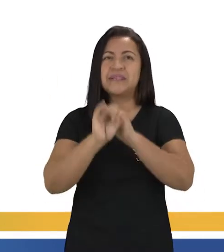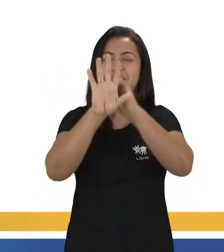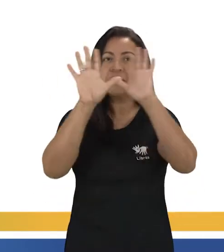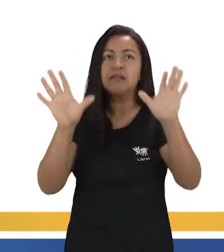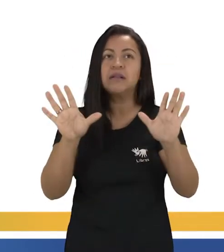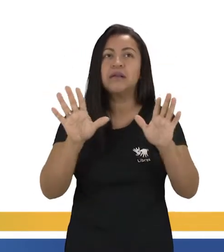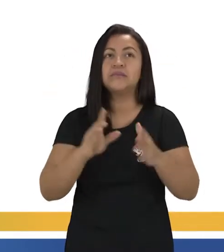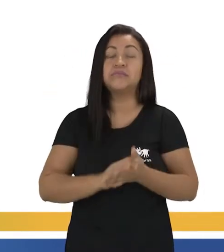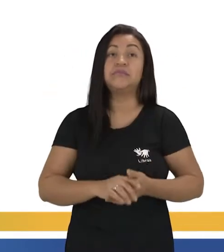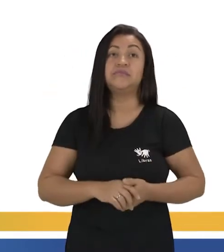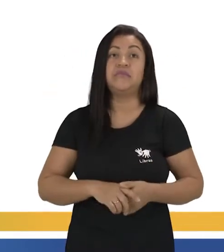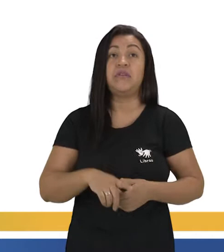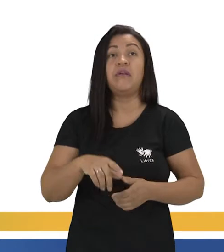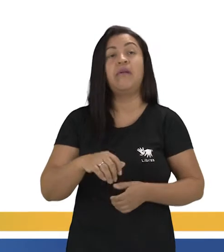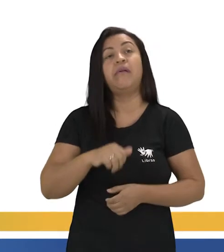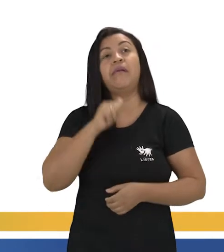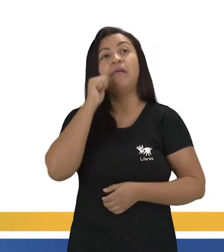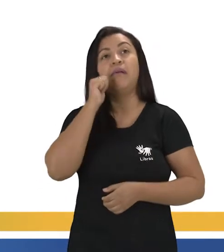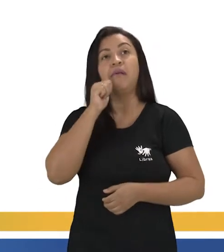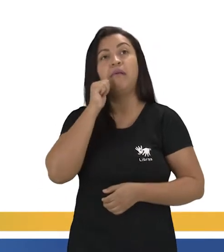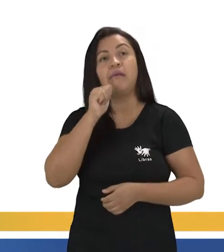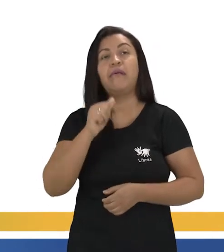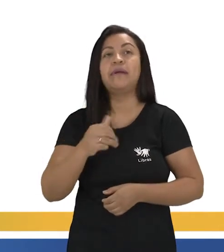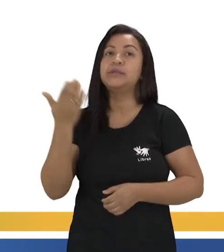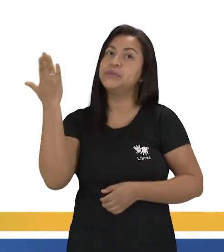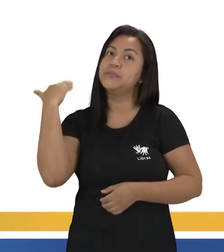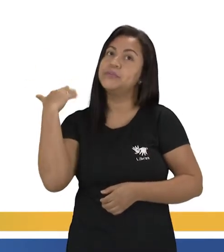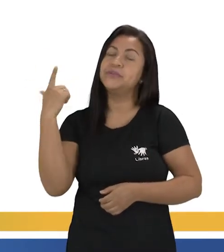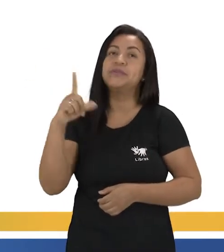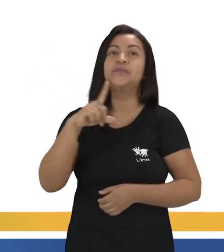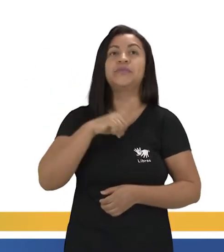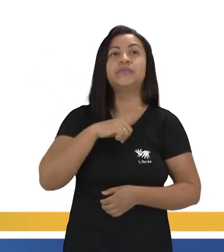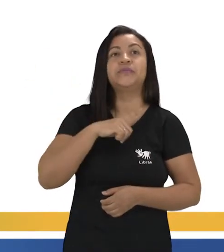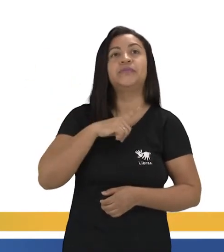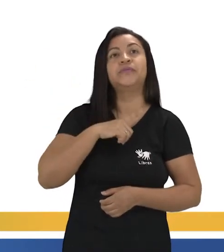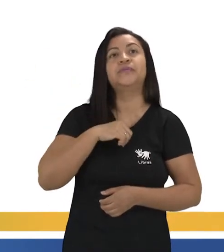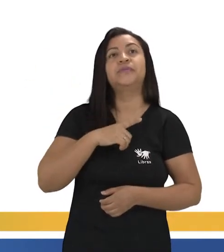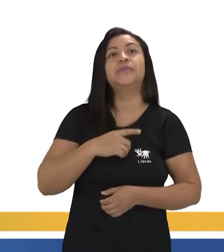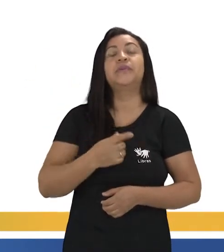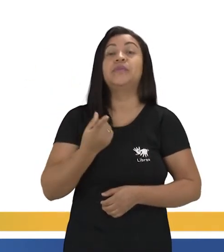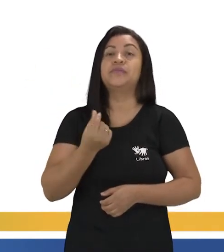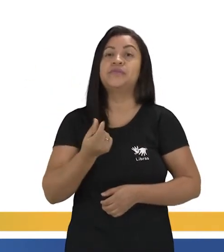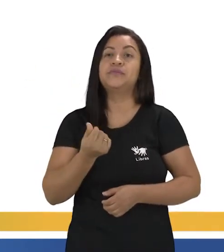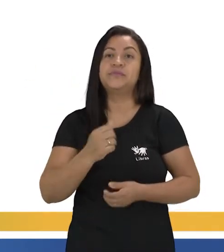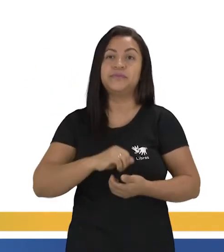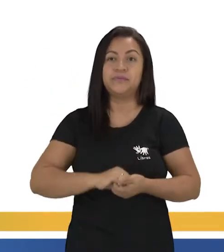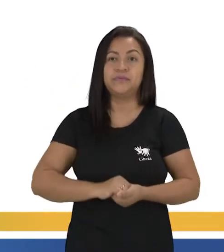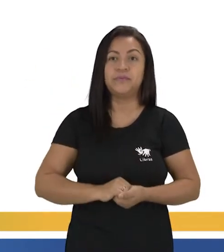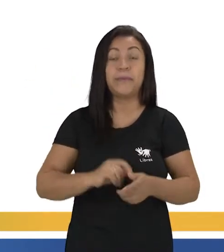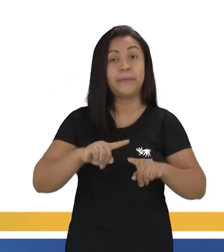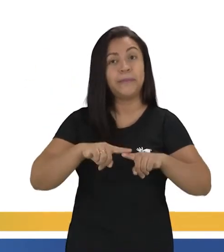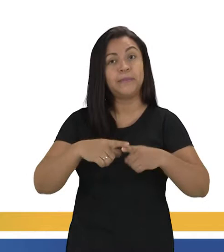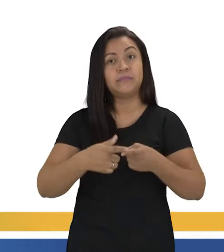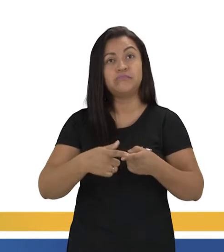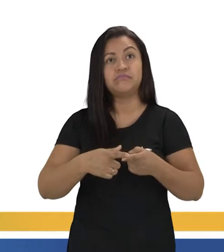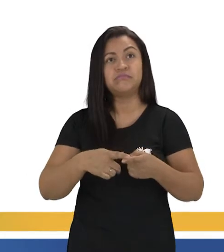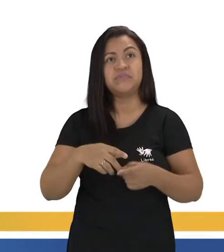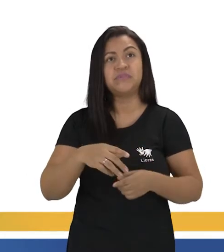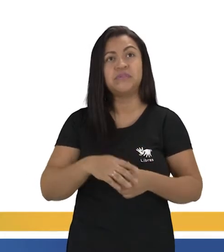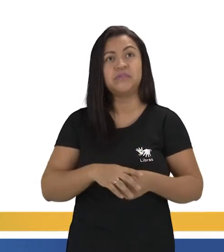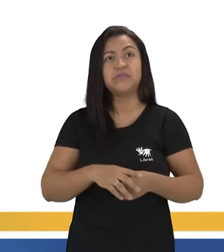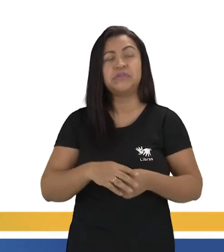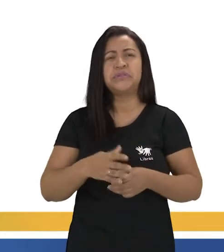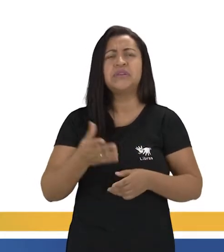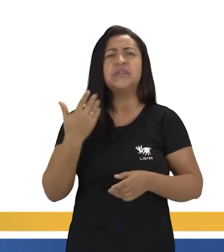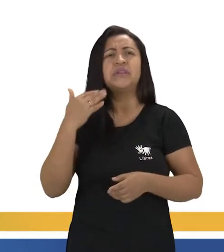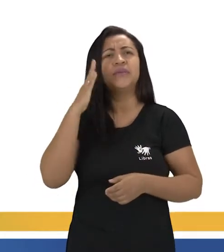muito dinheiro. Uma ação que aconteceu no passado, mas a gente entende que algo aconteceu antes dela ter ganhado muito dinheiro. Tudo bem?